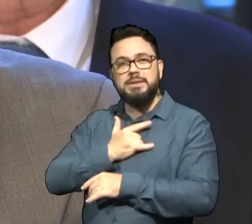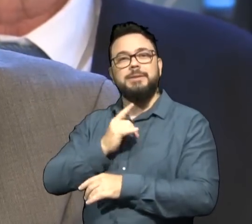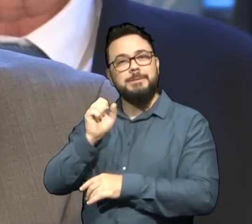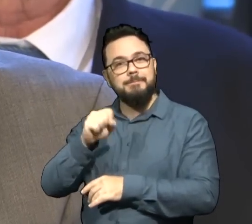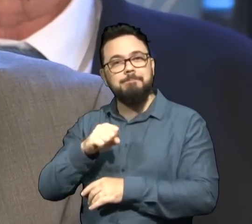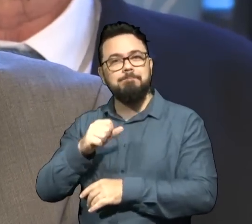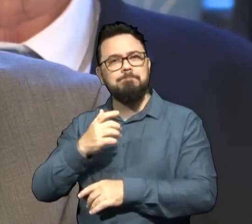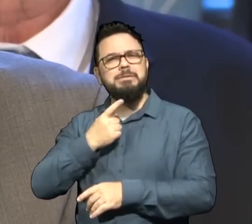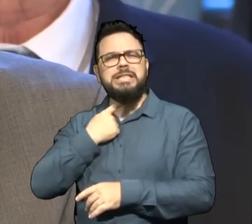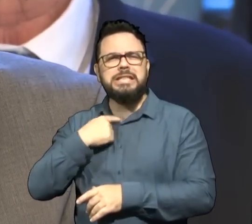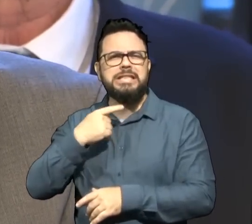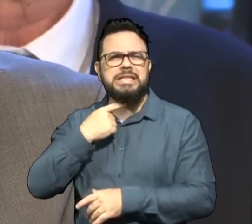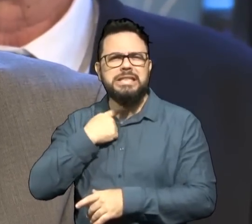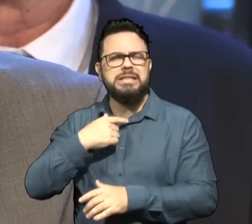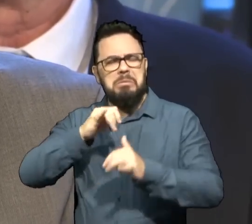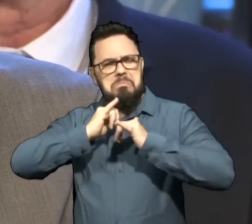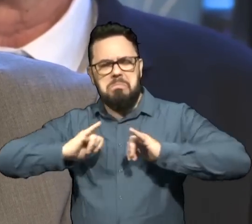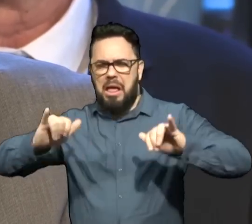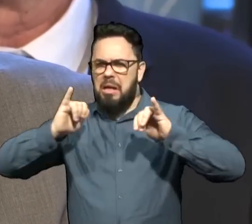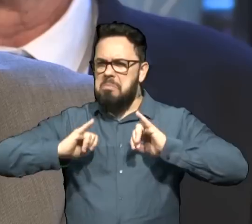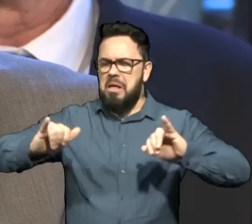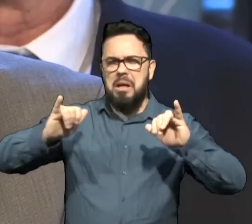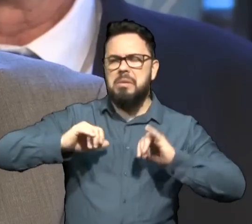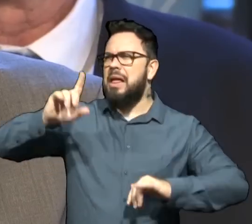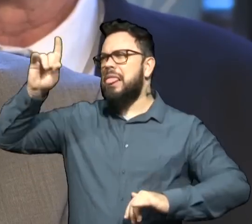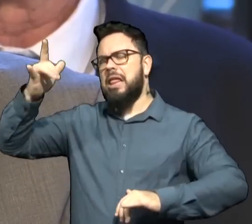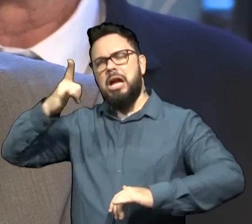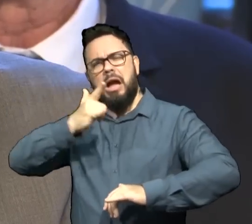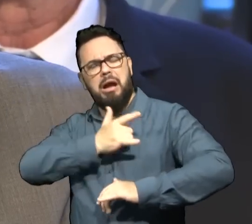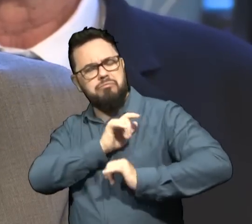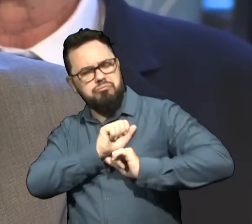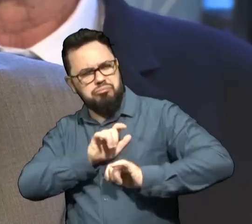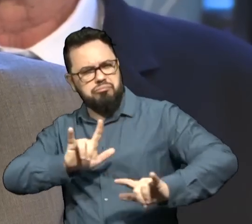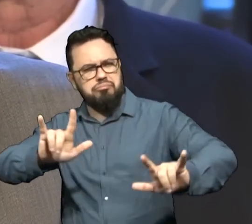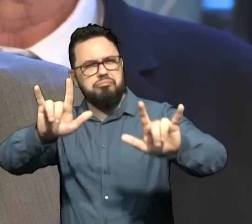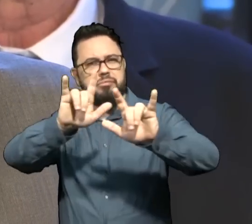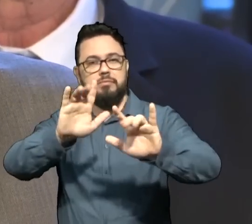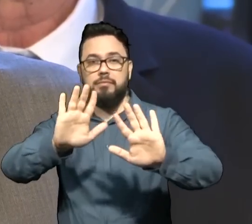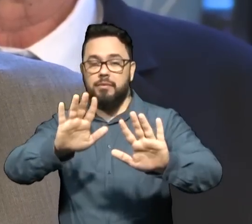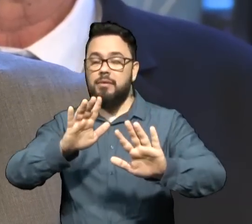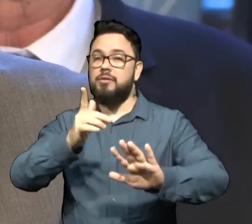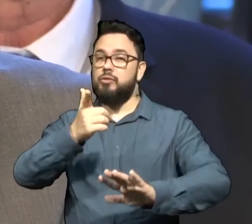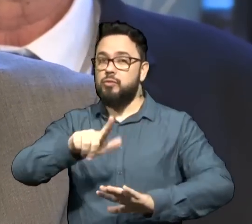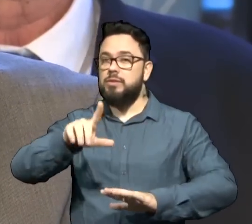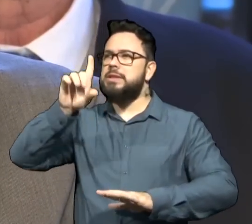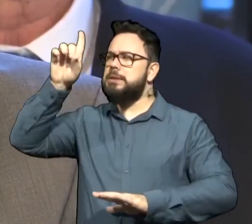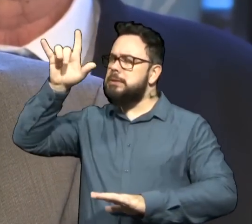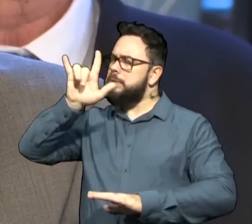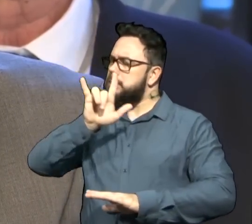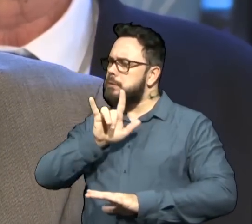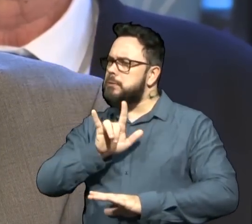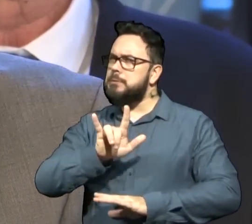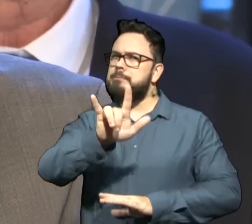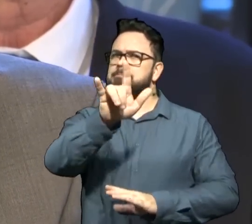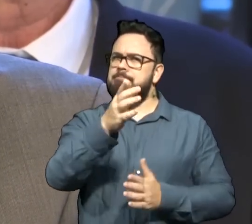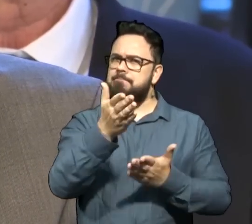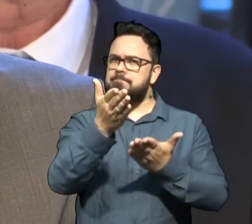primeiro desejo era falar isso para todos e repito Deus ama